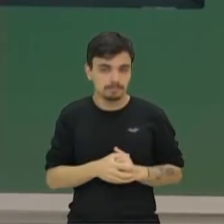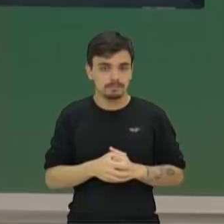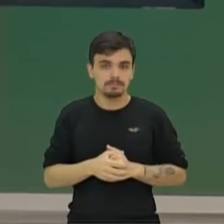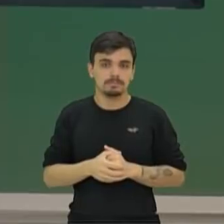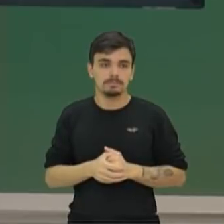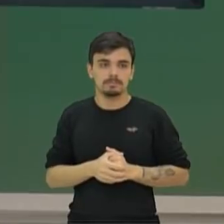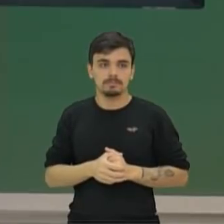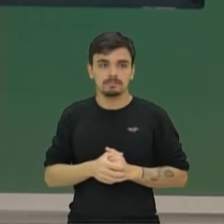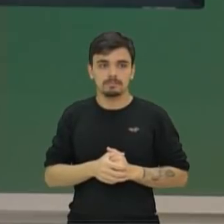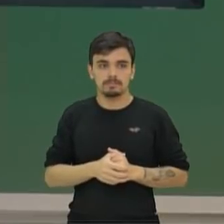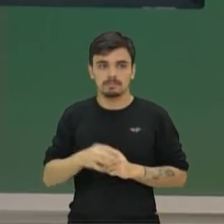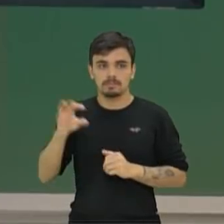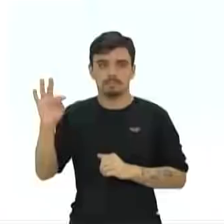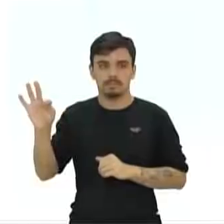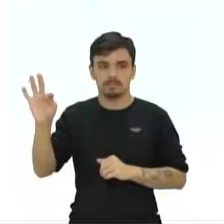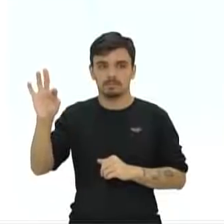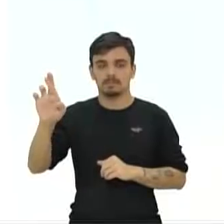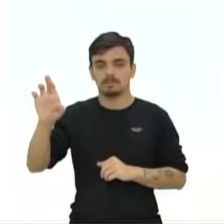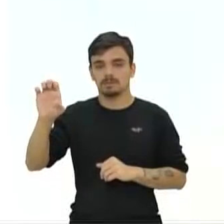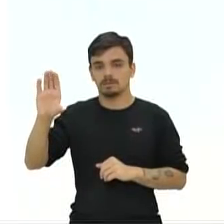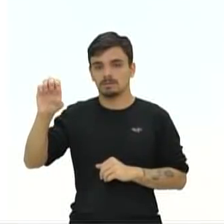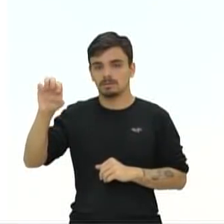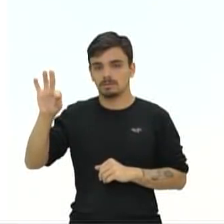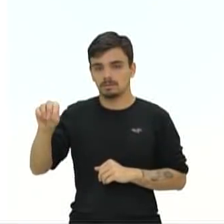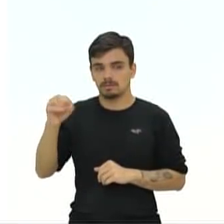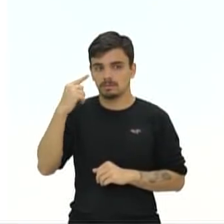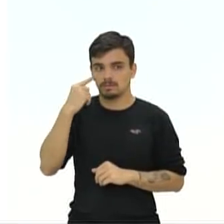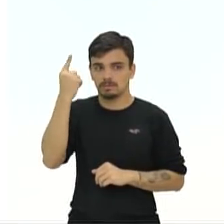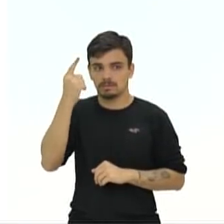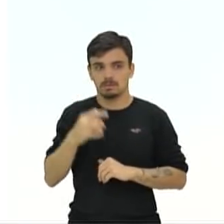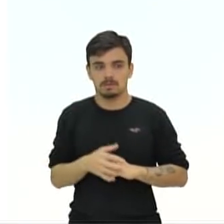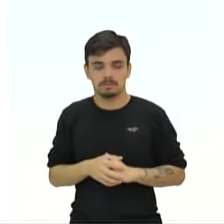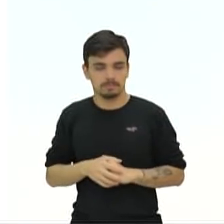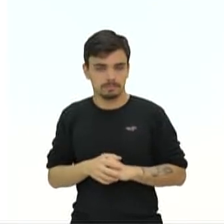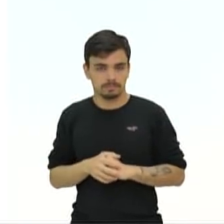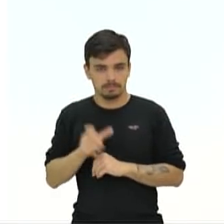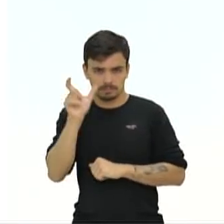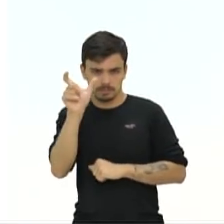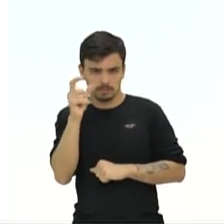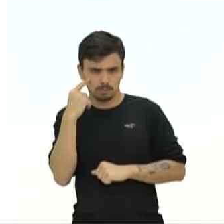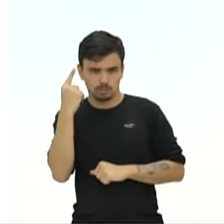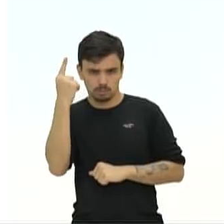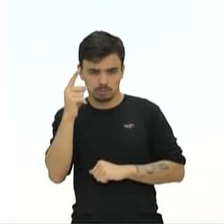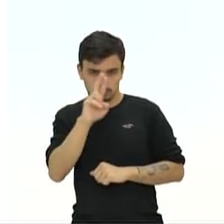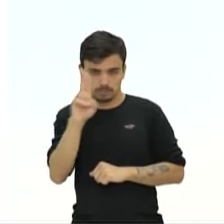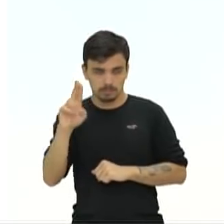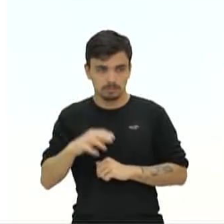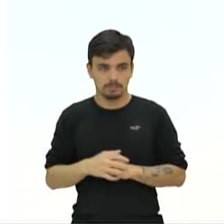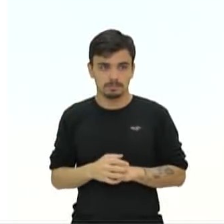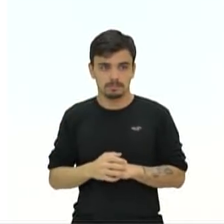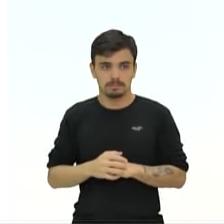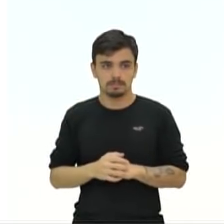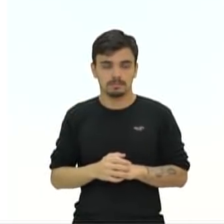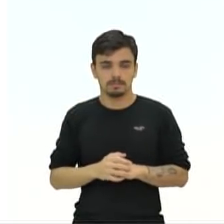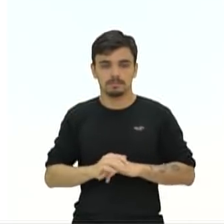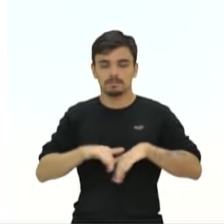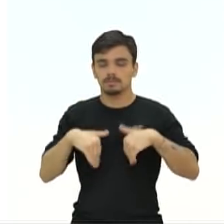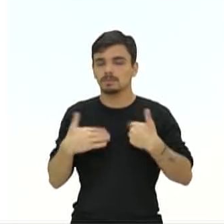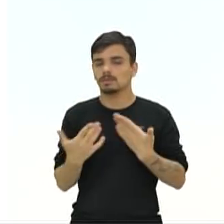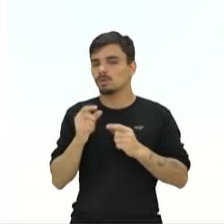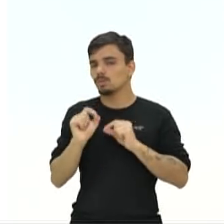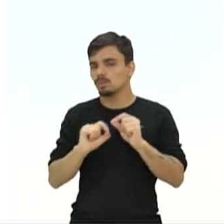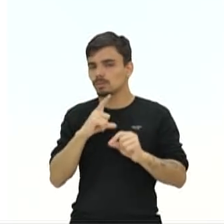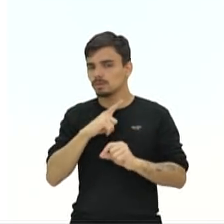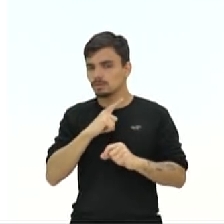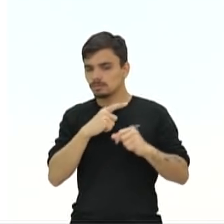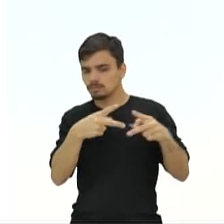o Trecento, tá? Giotto di Bondone, o São Francisco de Assis dele, né? Então, olha só, o que